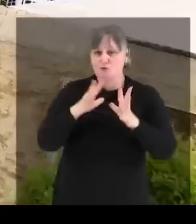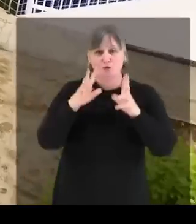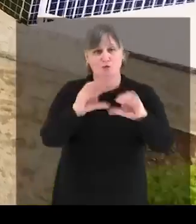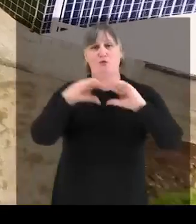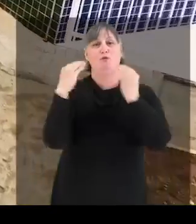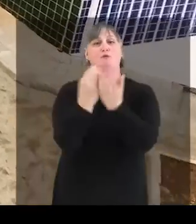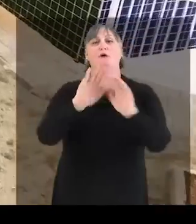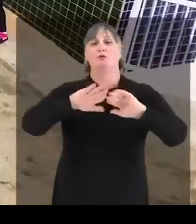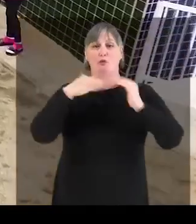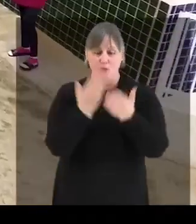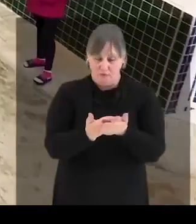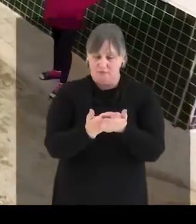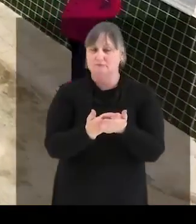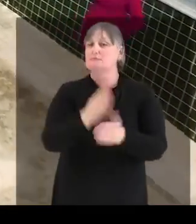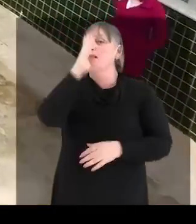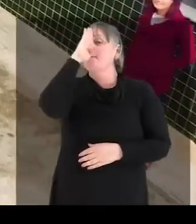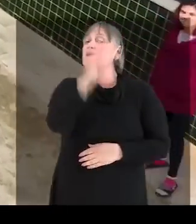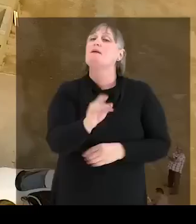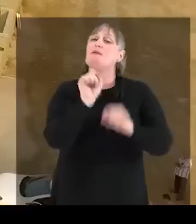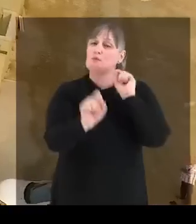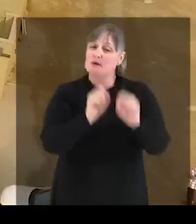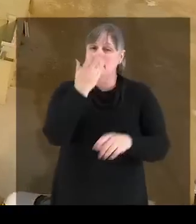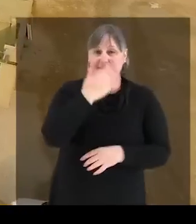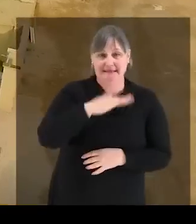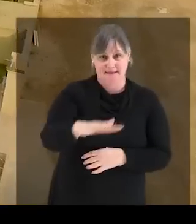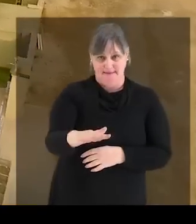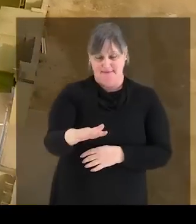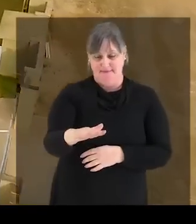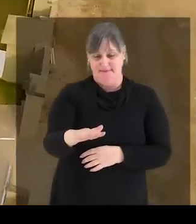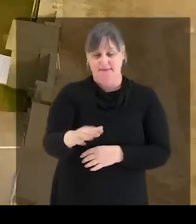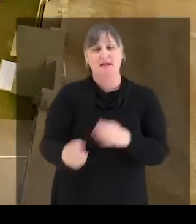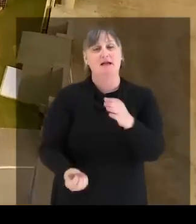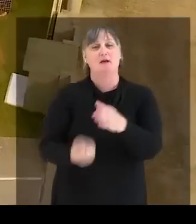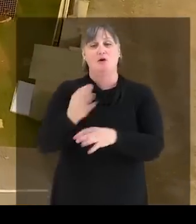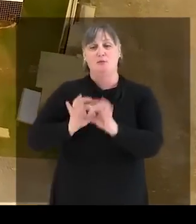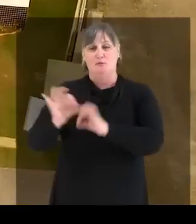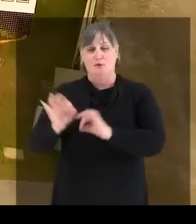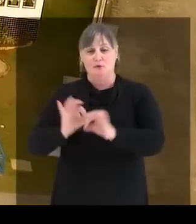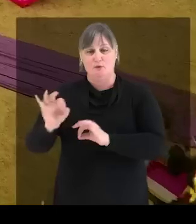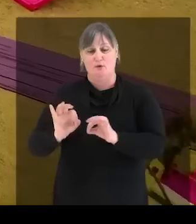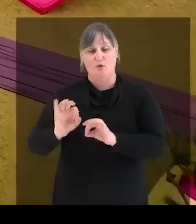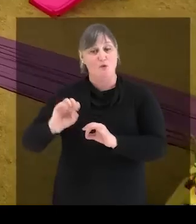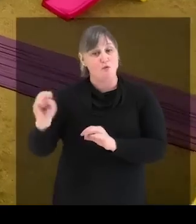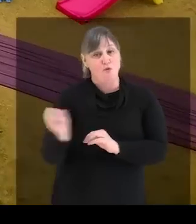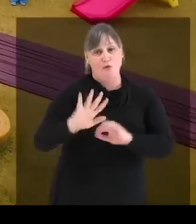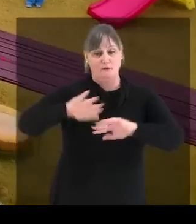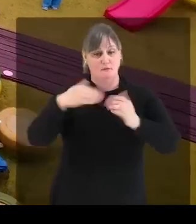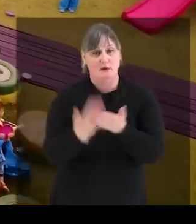comunidade escolar, mas, principalmente, as crianças. Criou o seu projeto Reinventando o Espaço